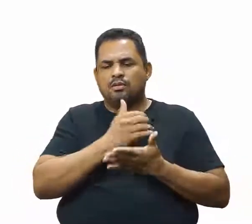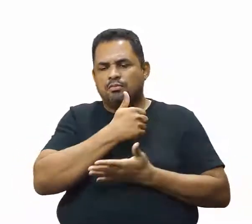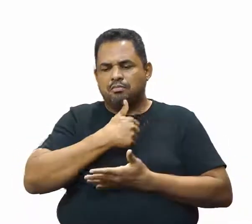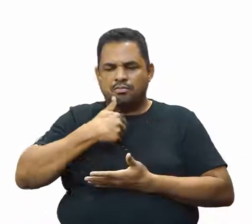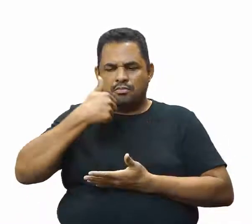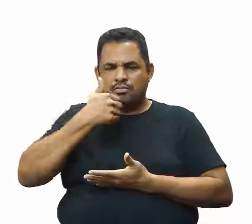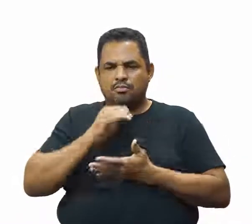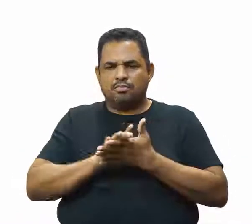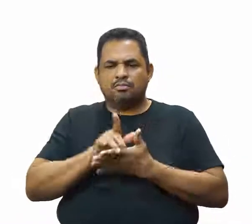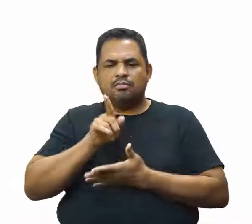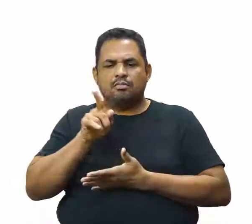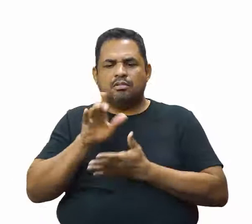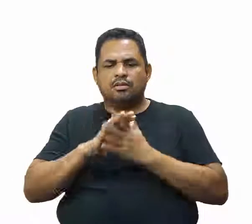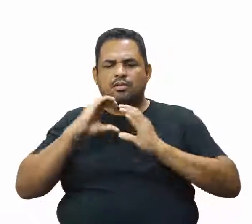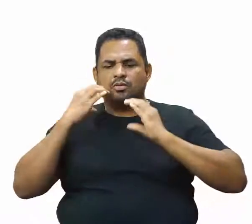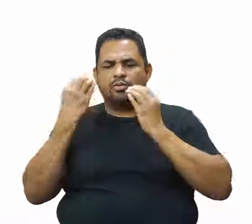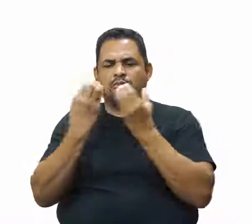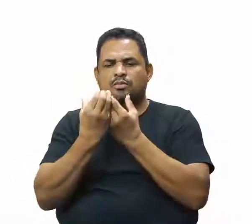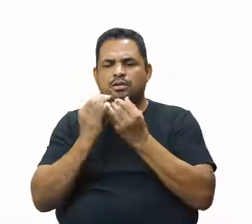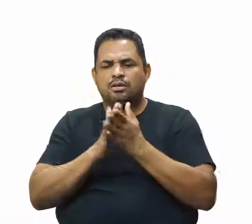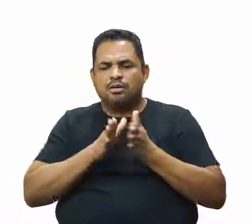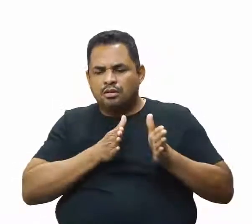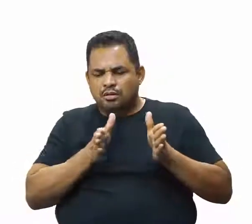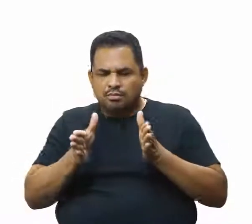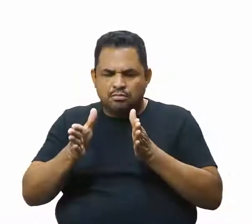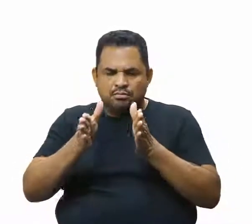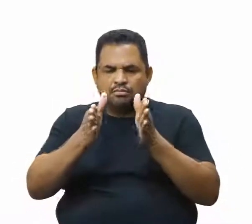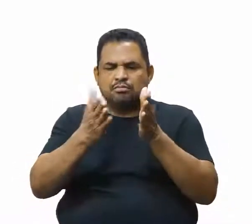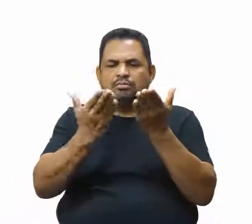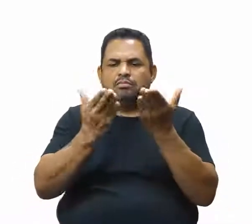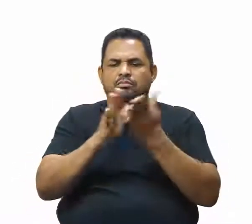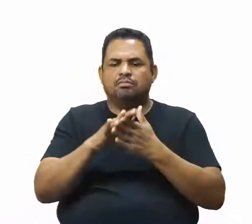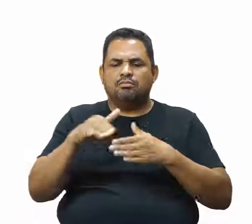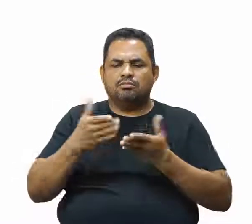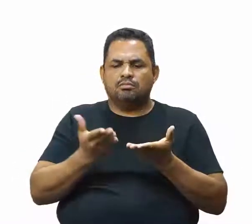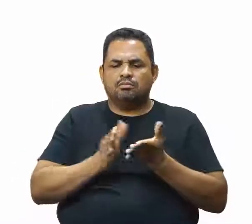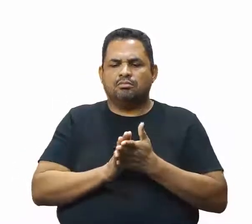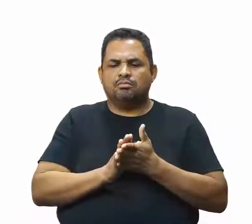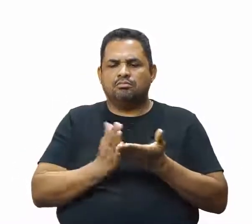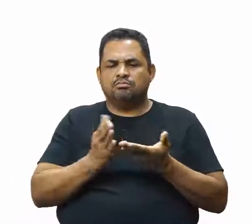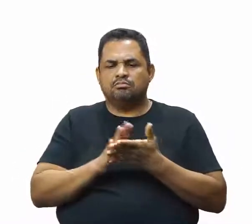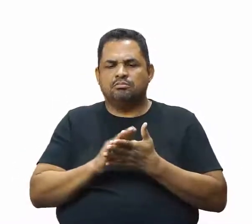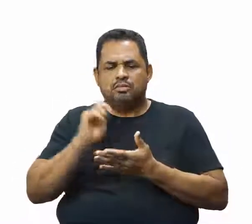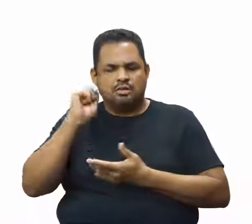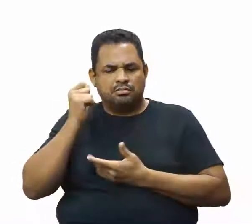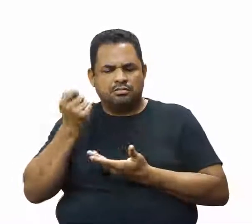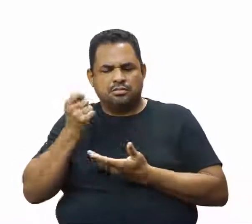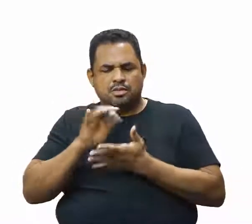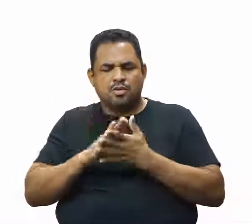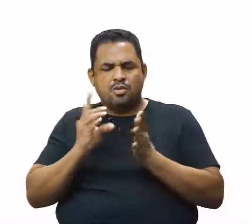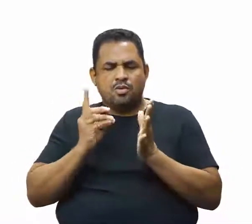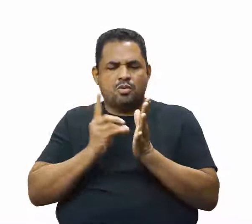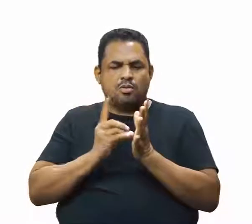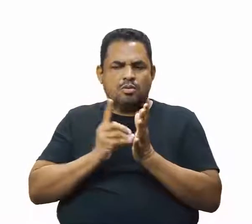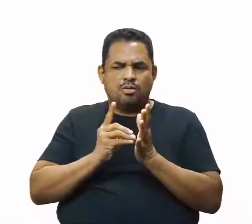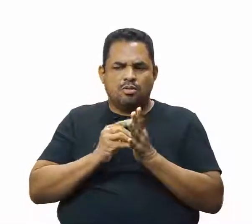beneficiado lá na comunidade ribeirinha, lá na comunidade quilombola, indígena,